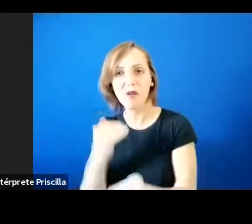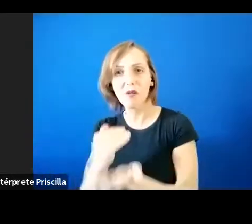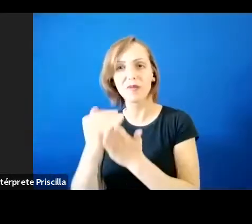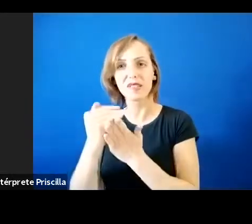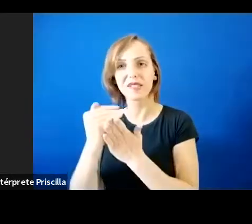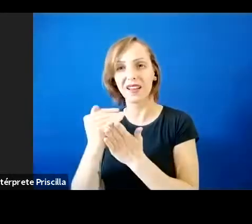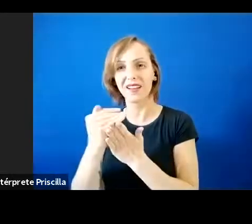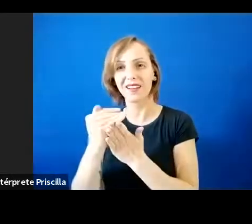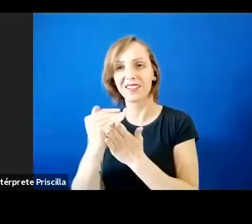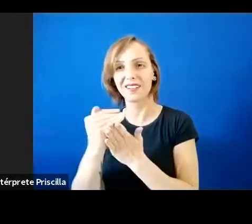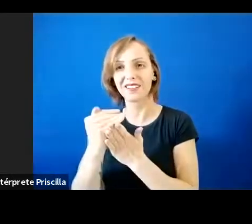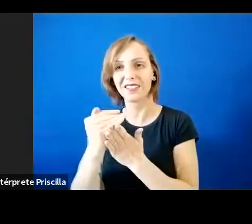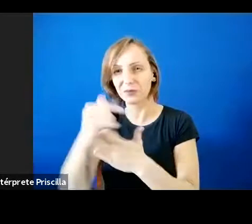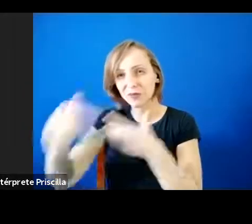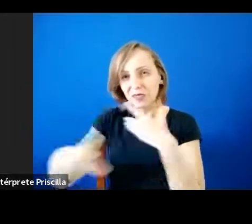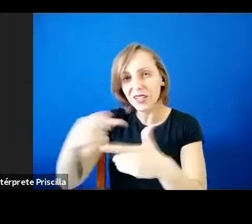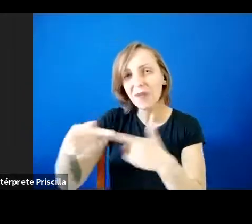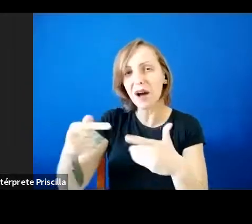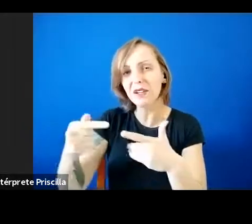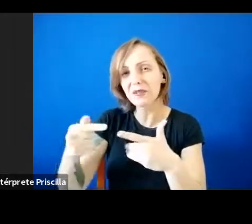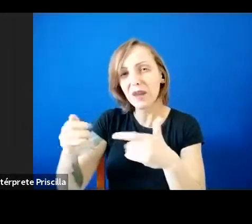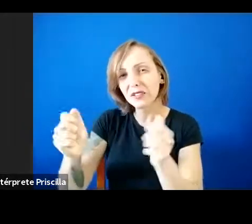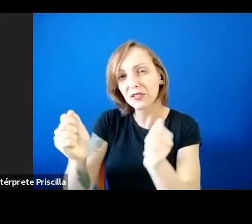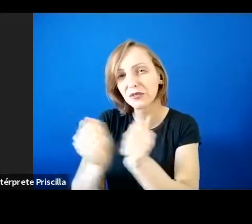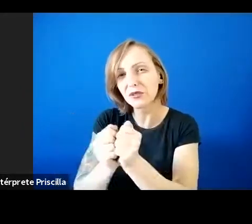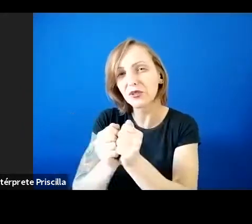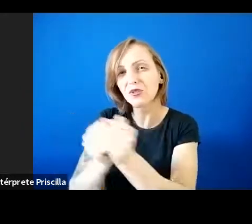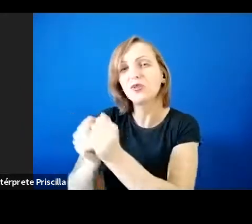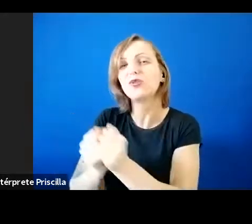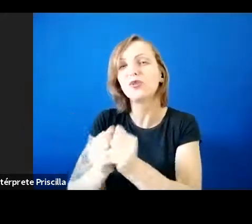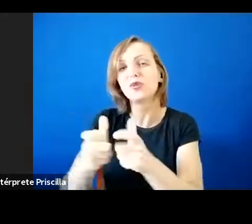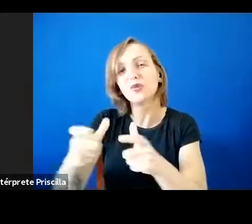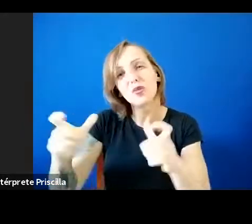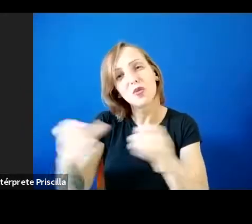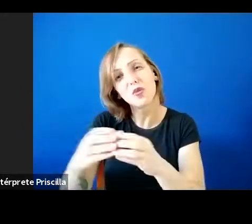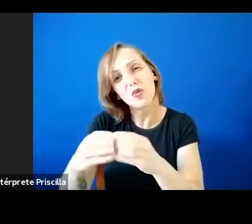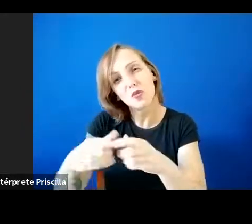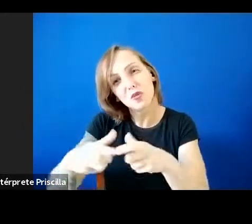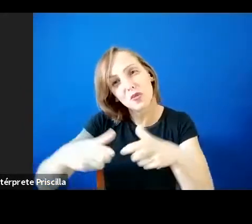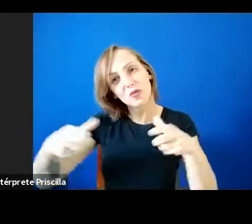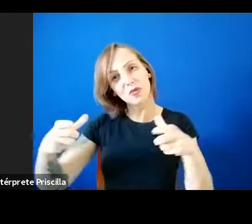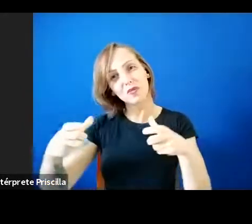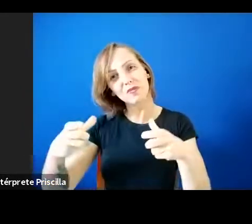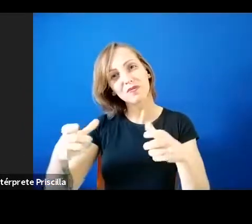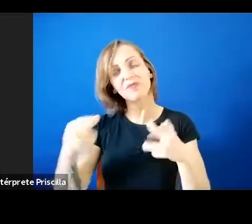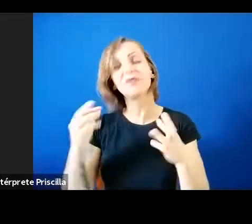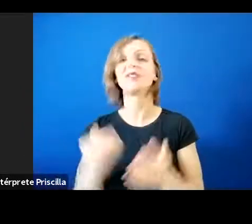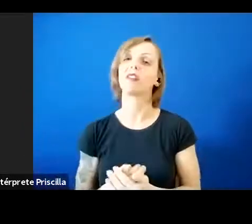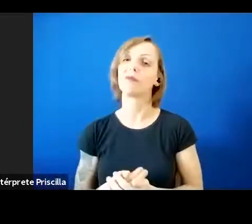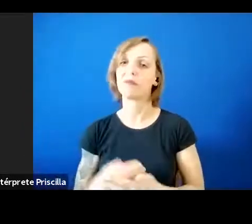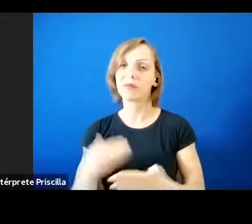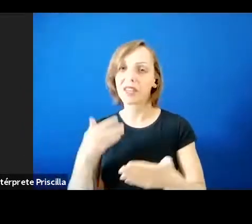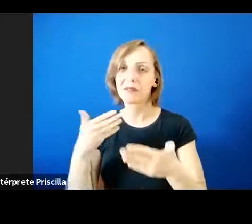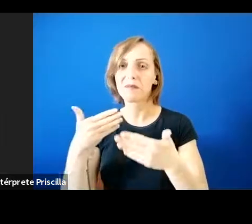com mais gente junto. Então logo a gente possa, né, estar aí nas redes chamando o pessoal para vir